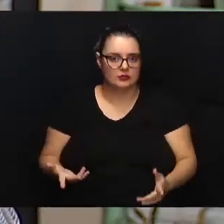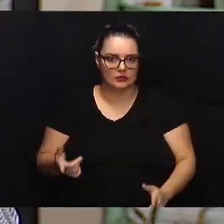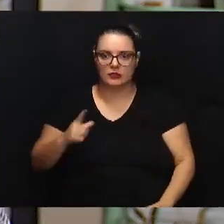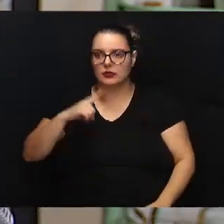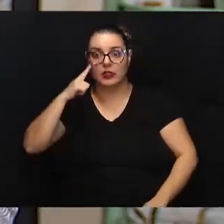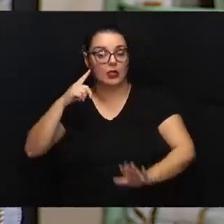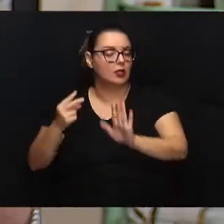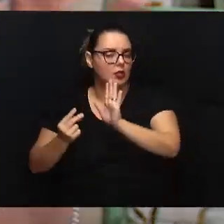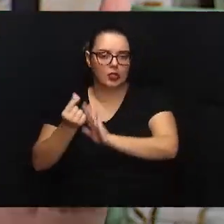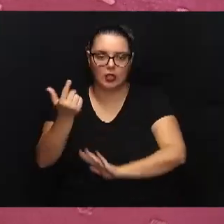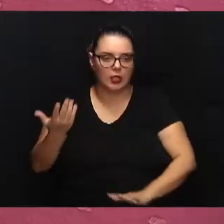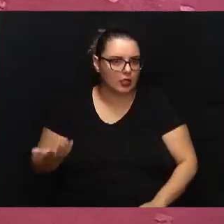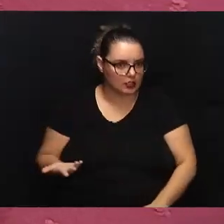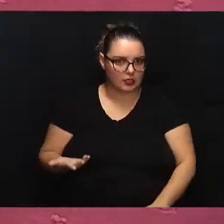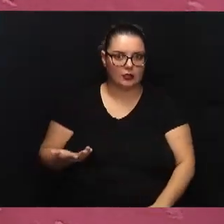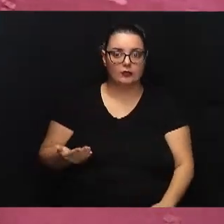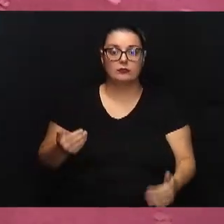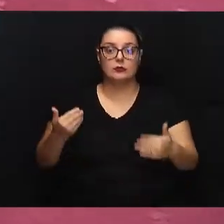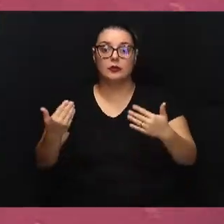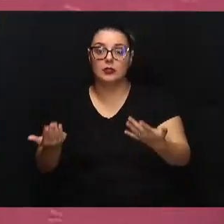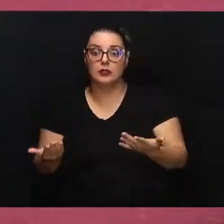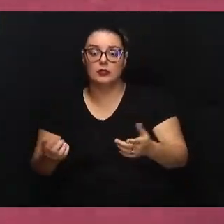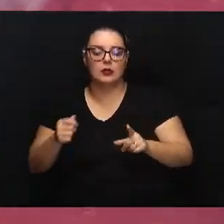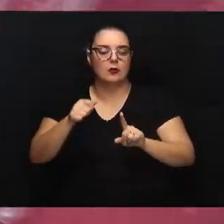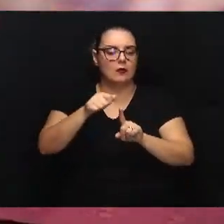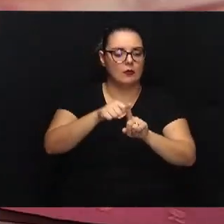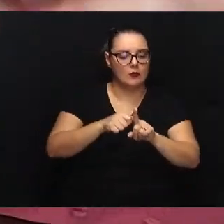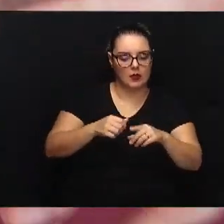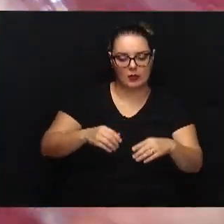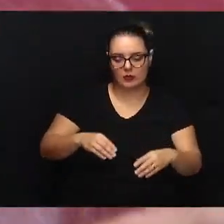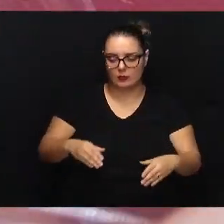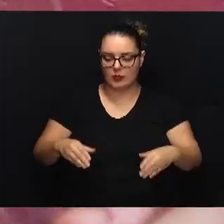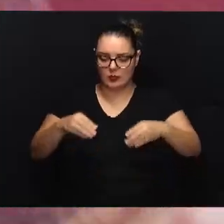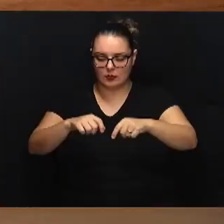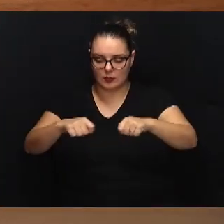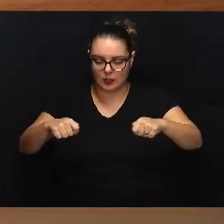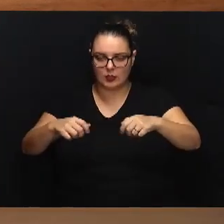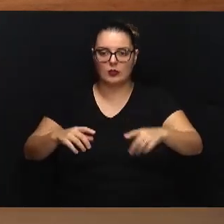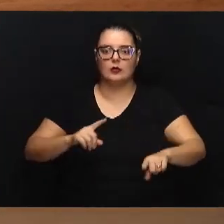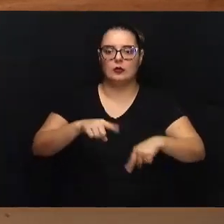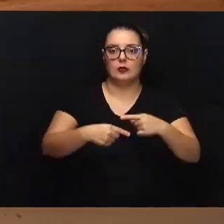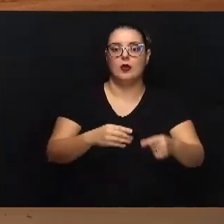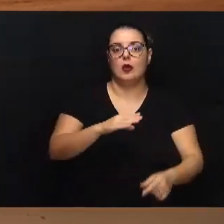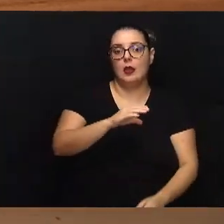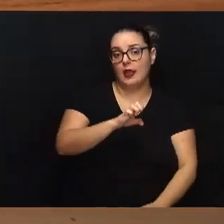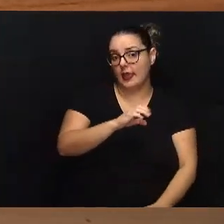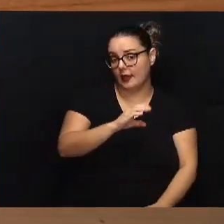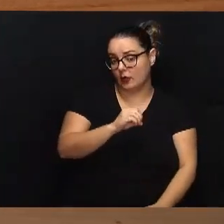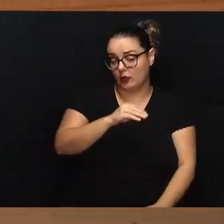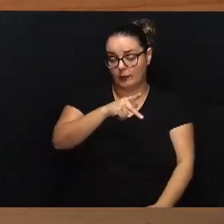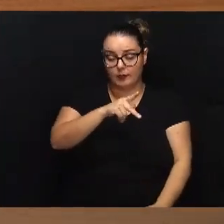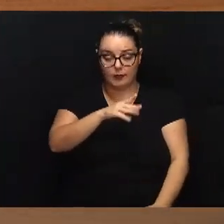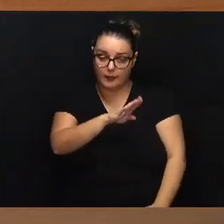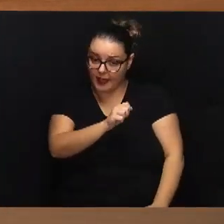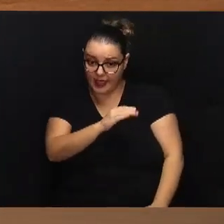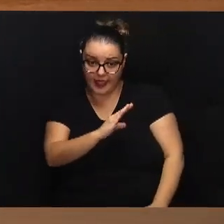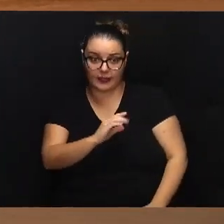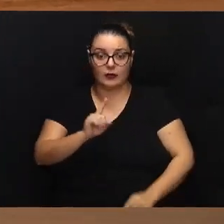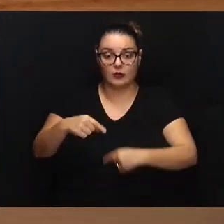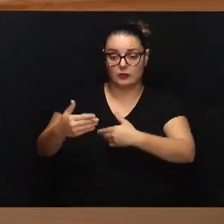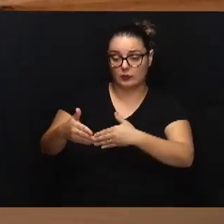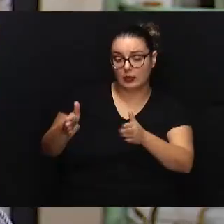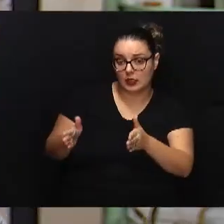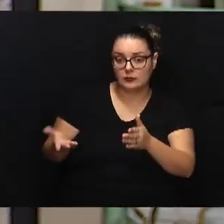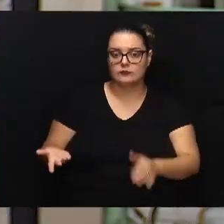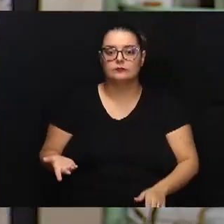que... Então, um mês eu faço uma sacola, outro mês eu faço uma eco bag, outro mês eu faço uma caixinha. Então, a gente vai